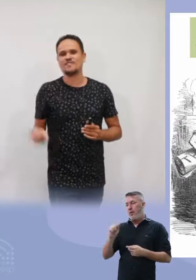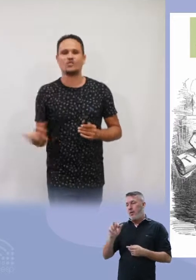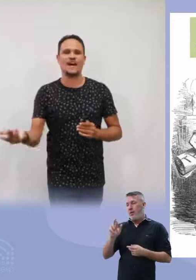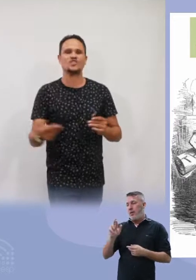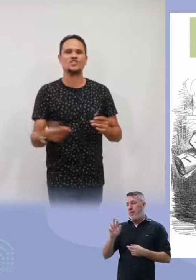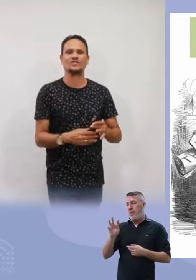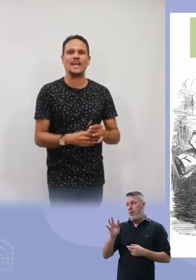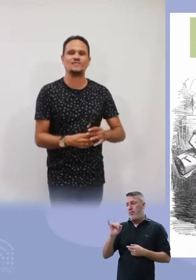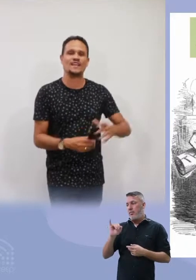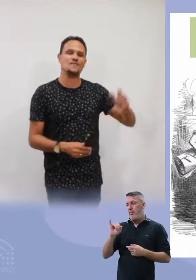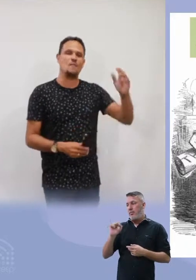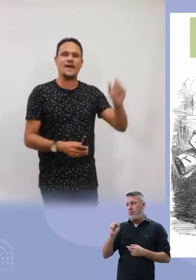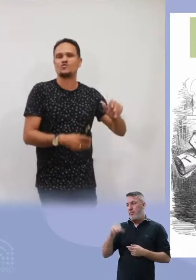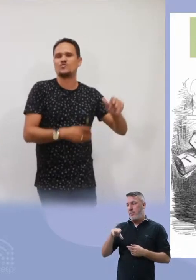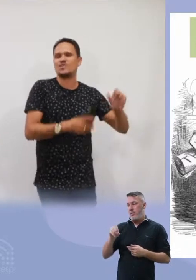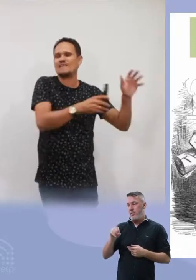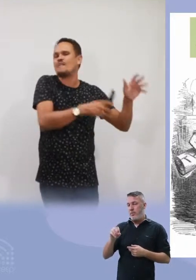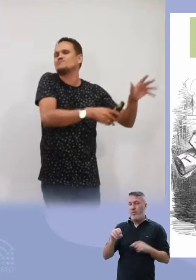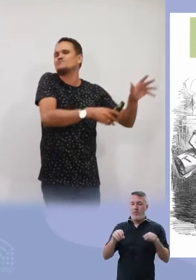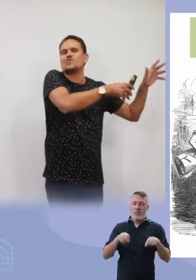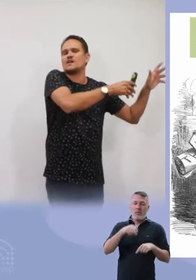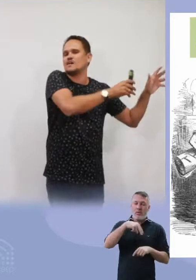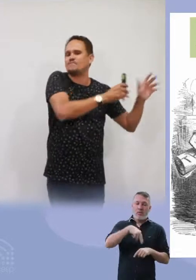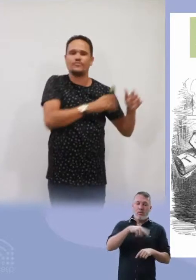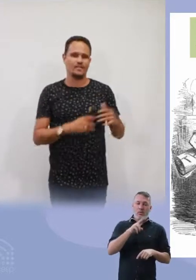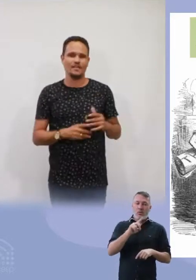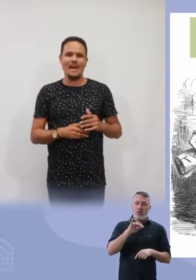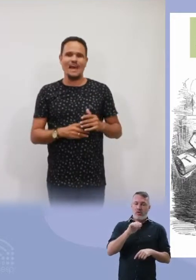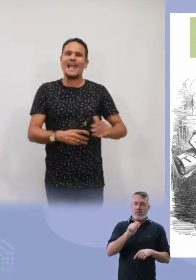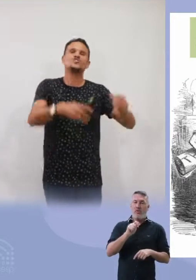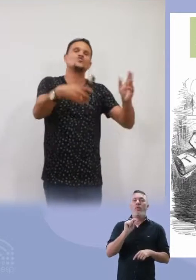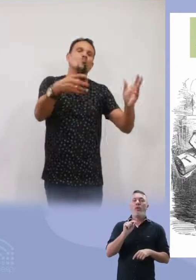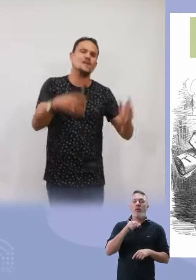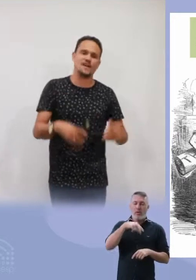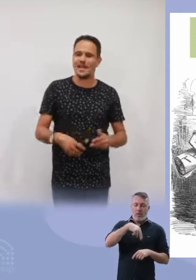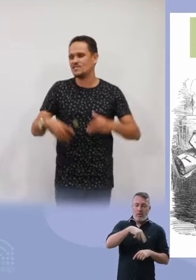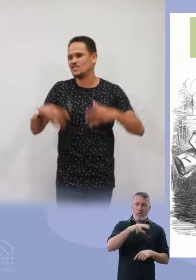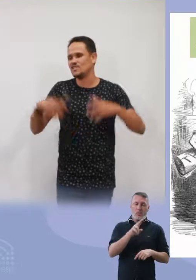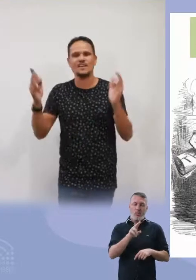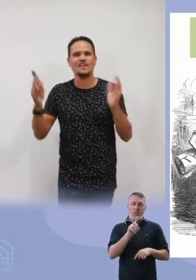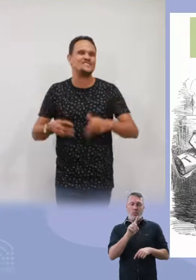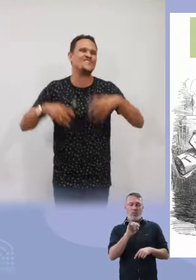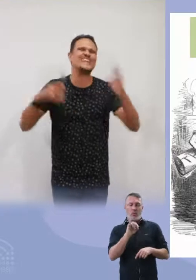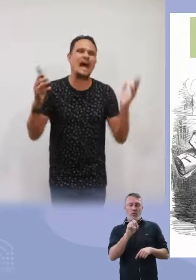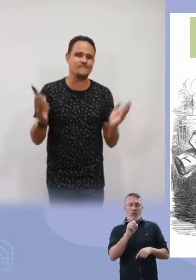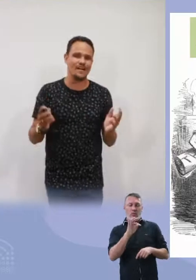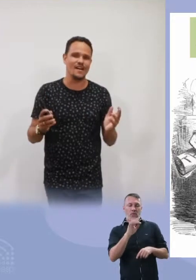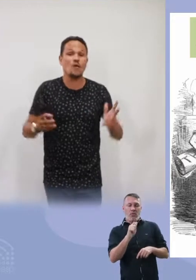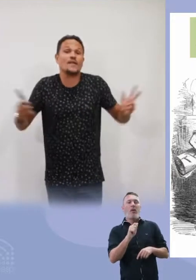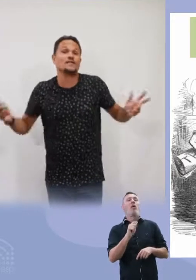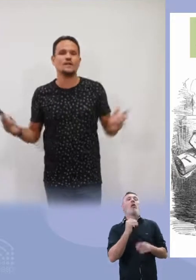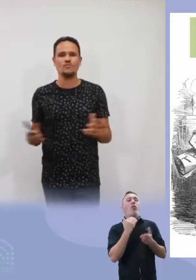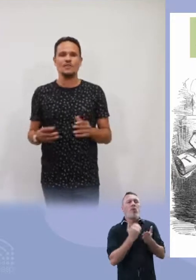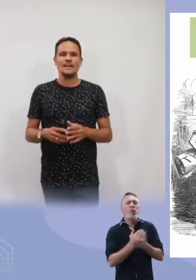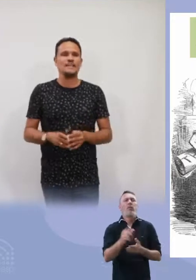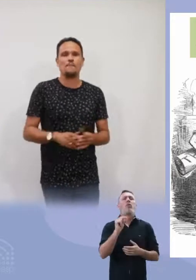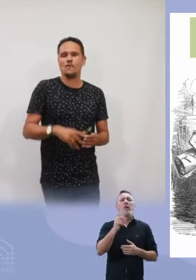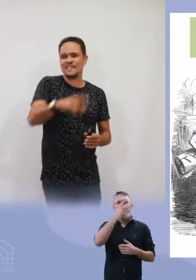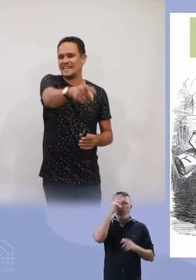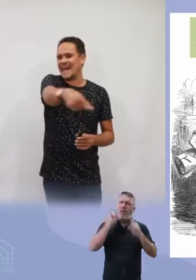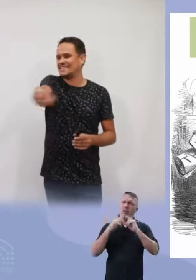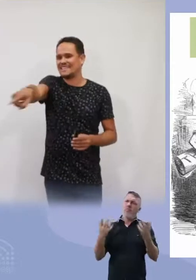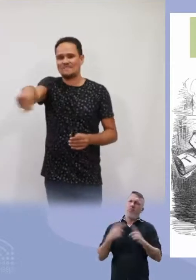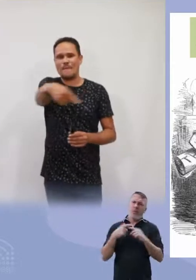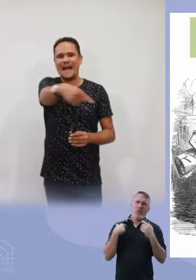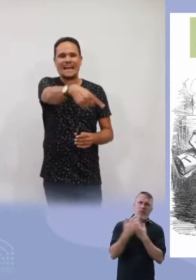caramba, que saudade que eu tenho daquele momento que nós estávamos no meio do campo. Lá a gente comia, lá a gente se virava. Agora não. Depois